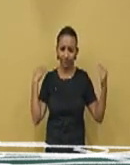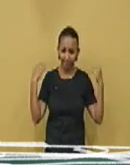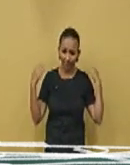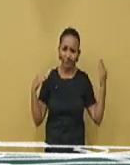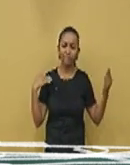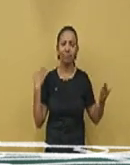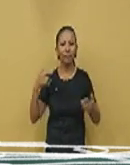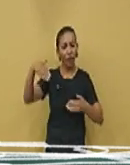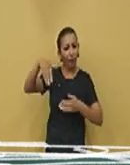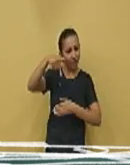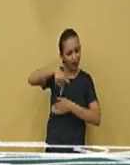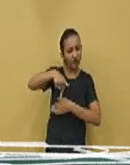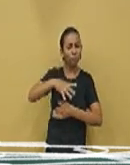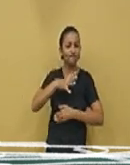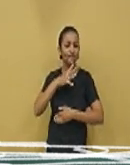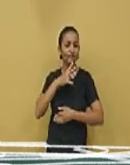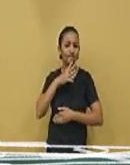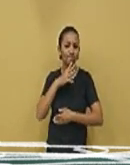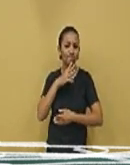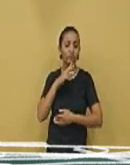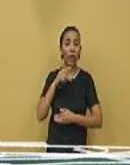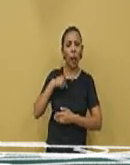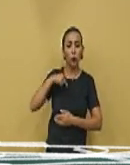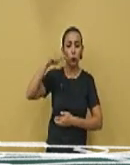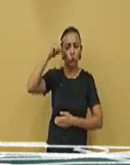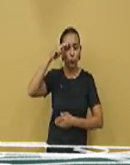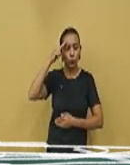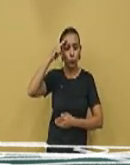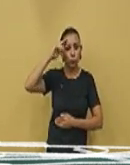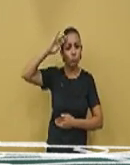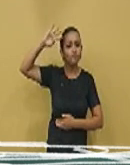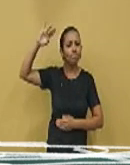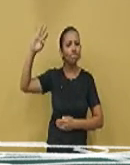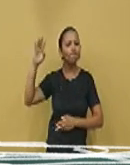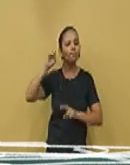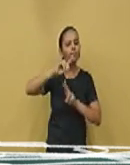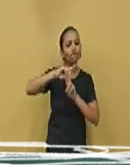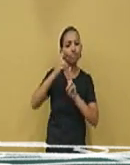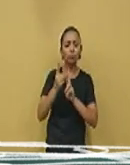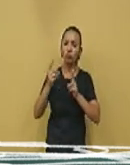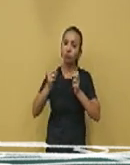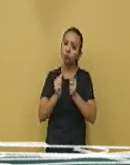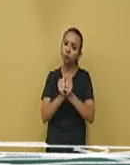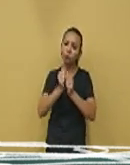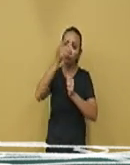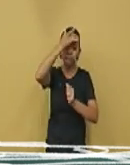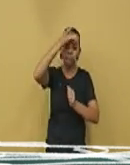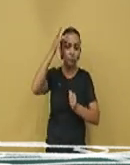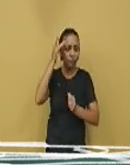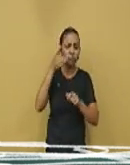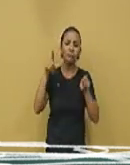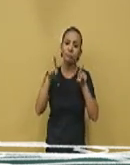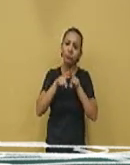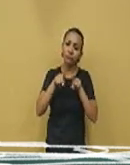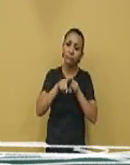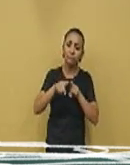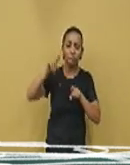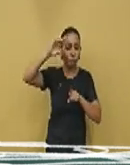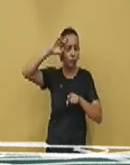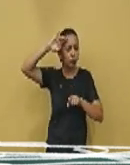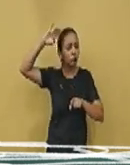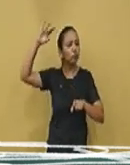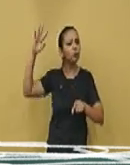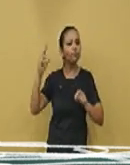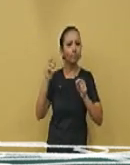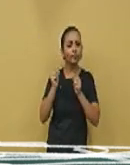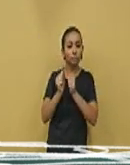Dessa forma, fui sonhando com a UFGD, junto com as pessoas que sonharam com o